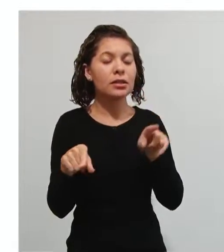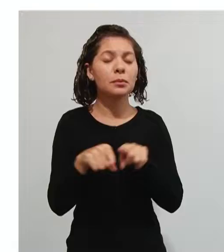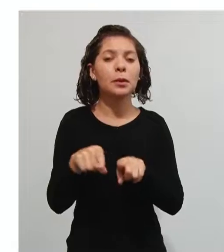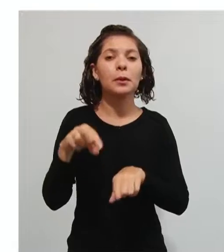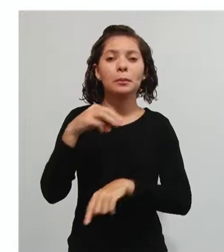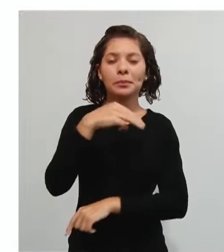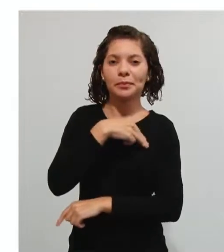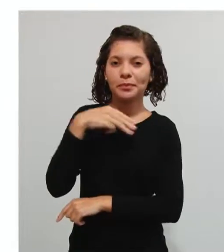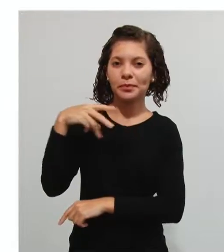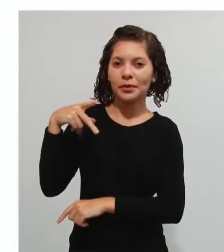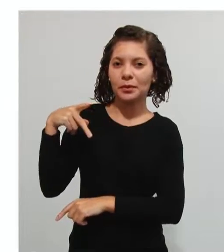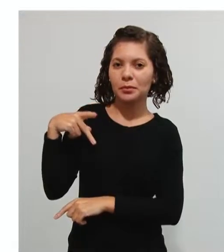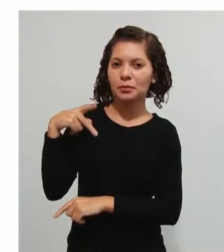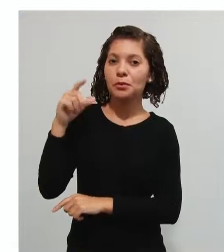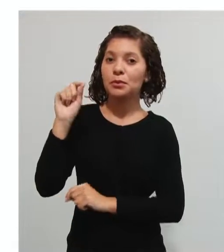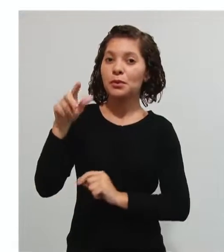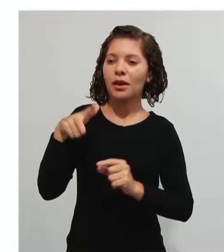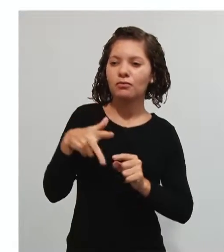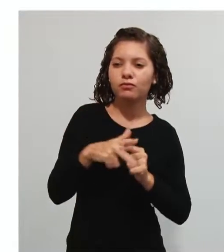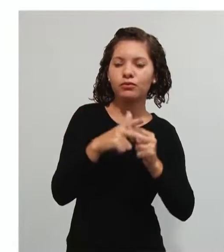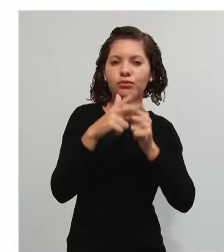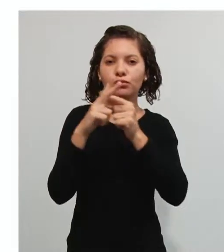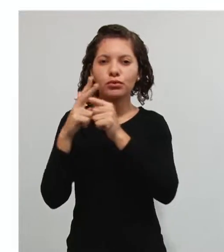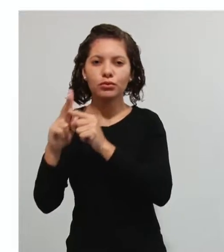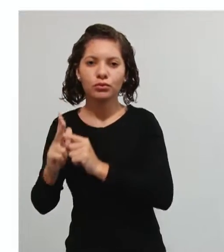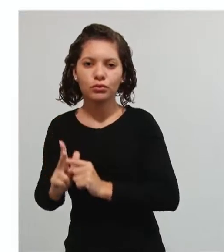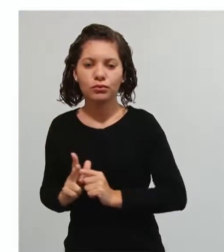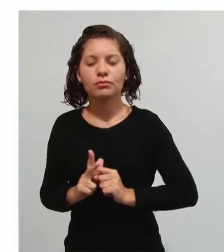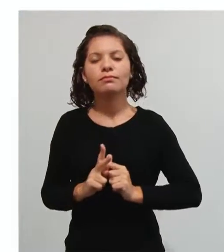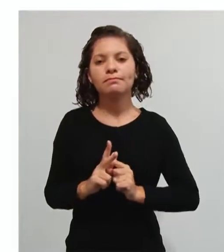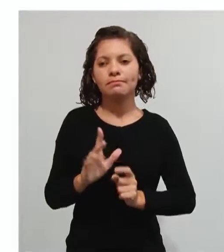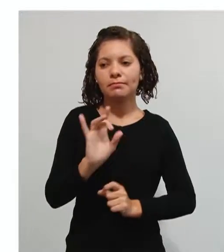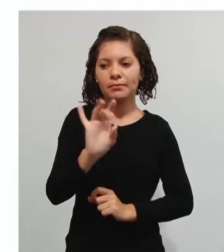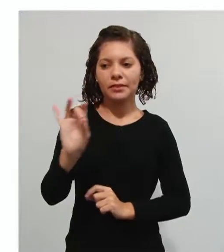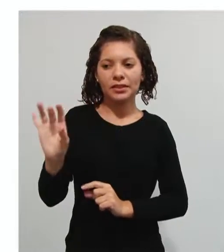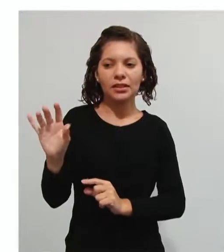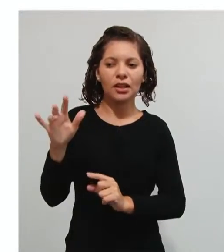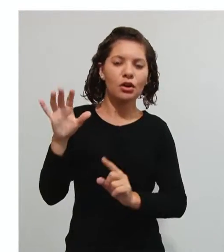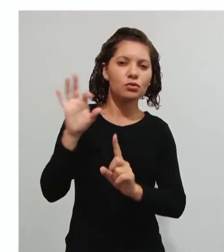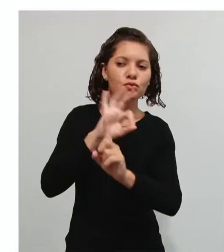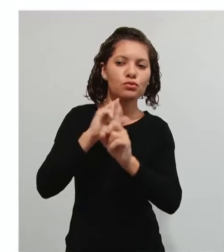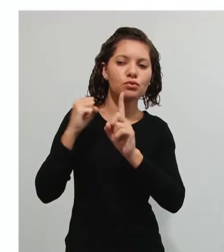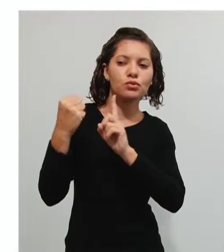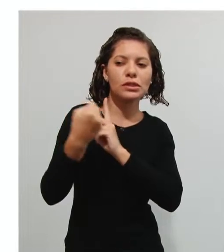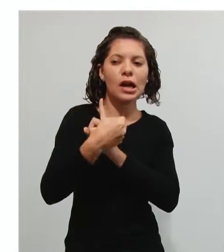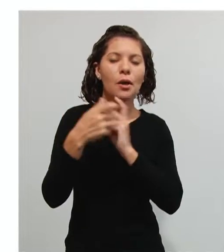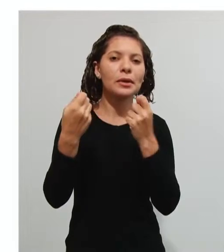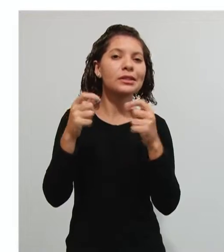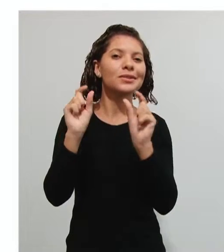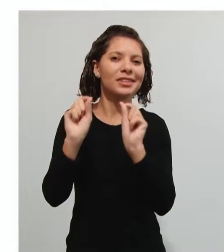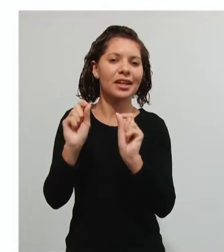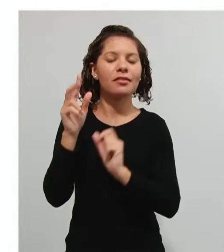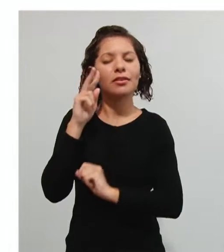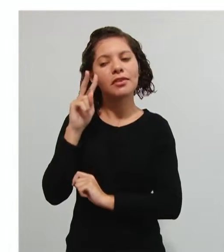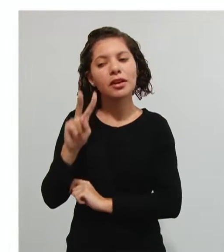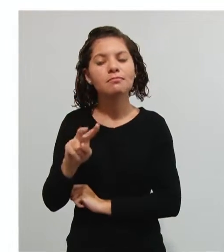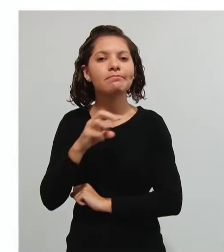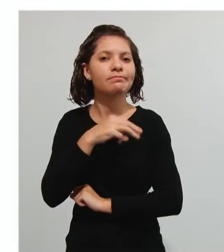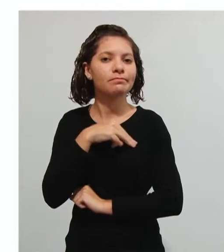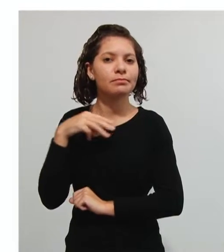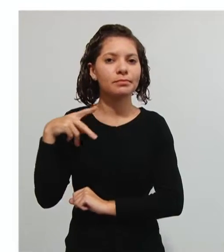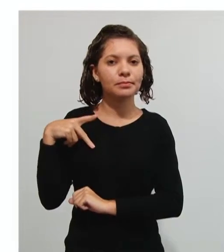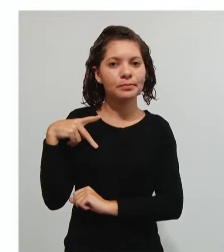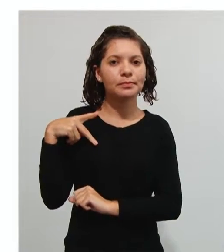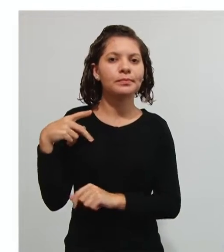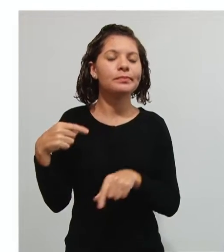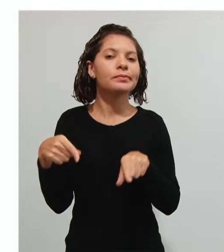Público quanto à manutenção do interesse social. Senhores, além do controle